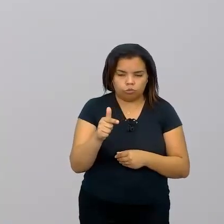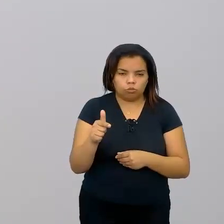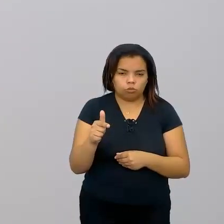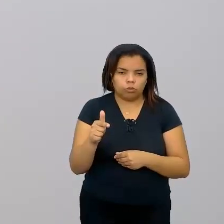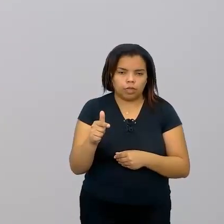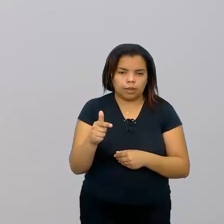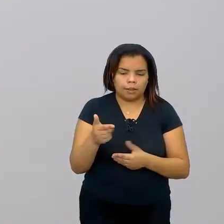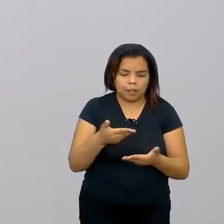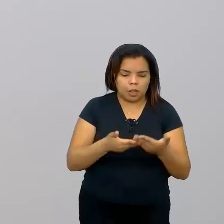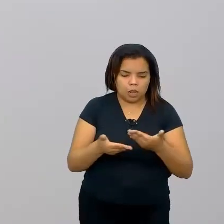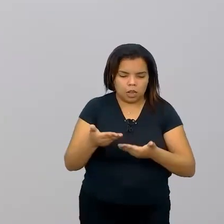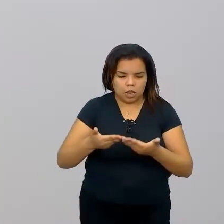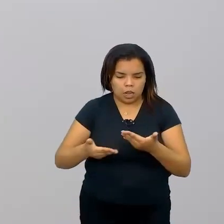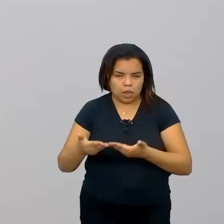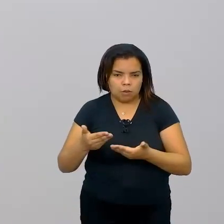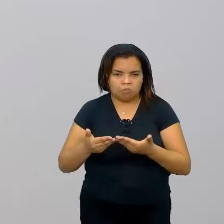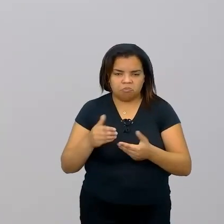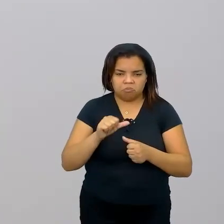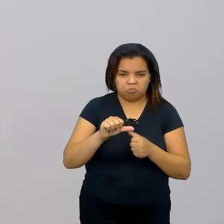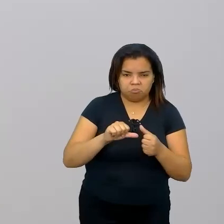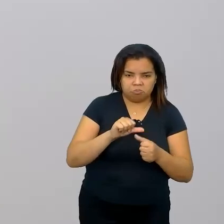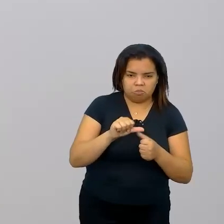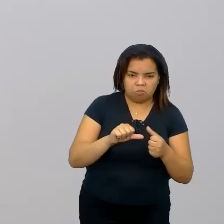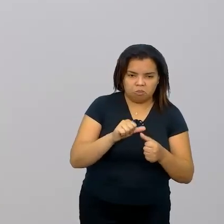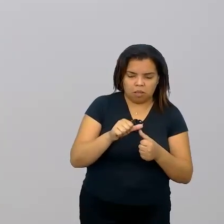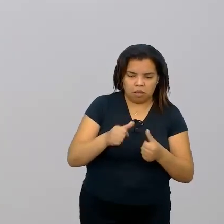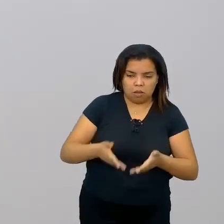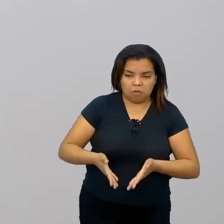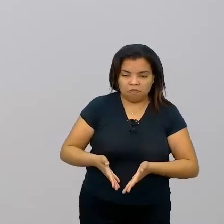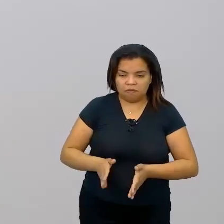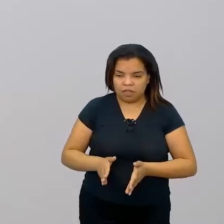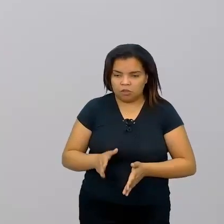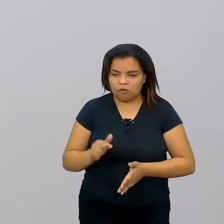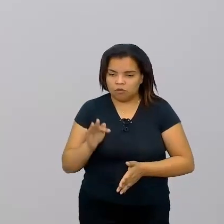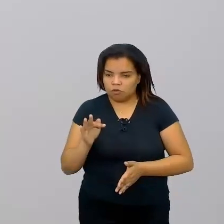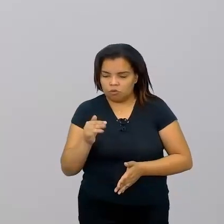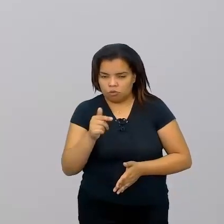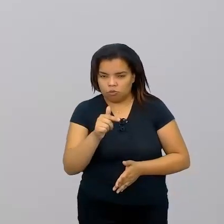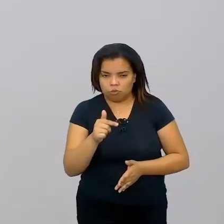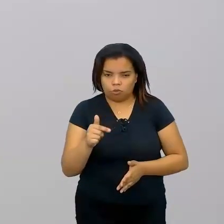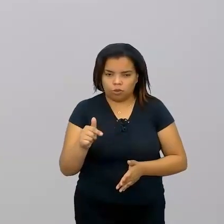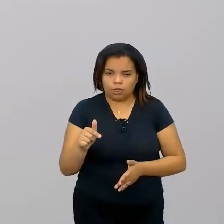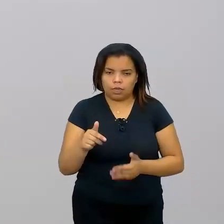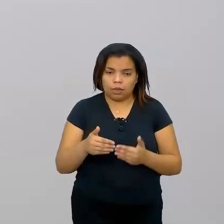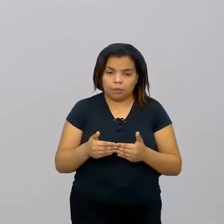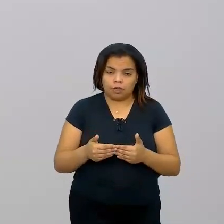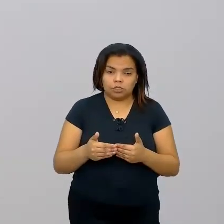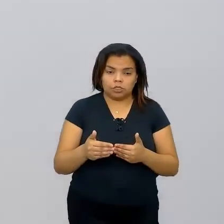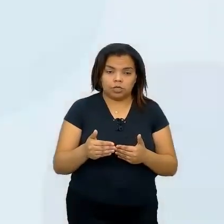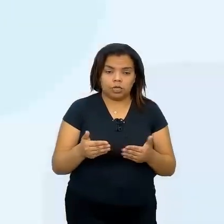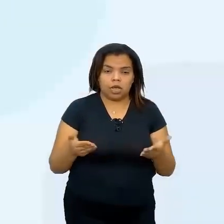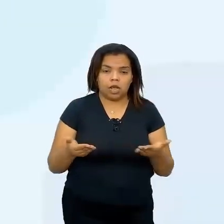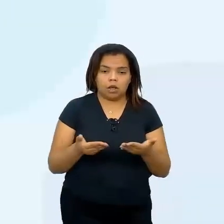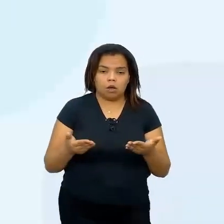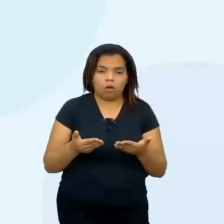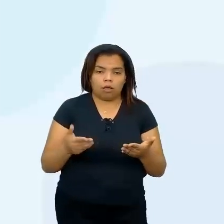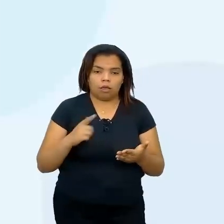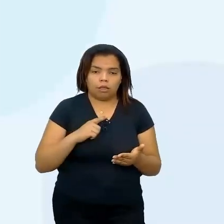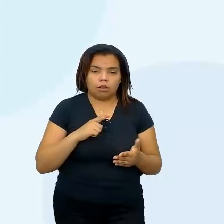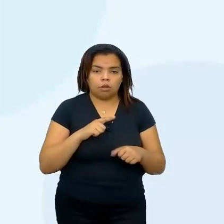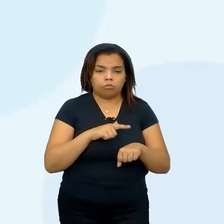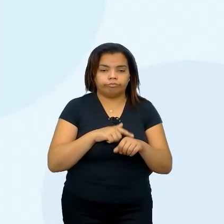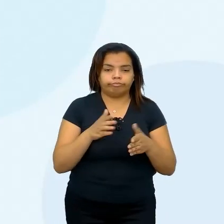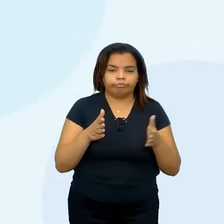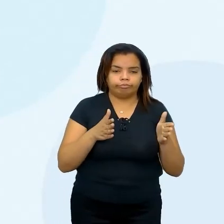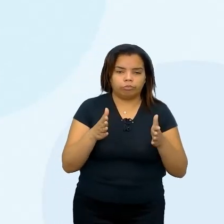passando essas mutações genéticas para os seus descendentes. E a partir daí, agora a gente entra no nosso